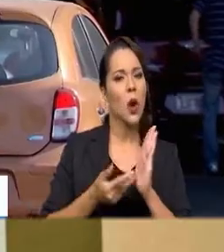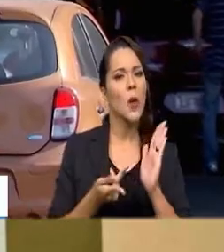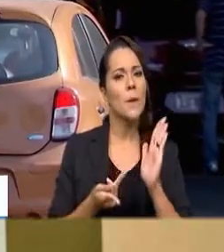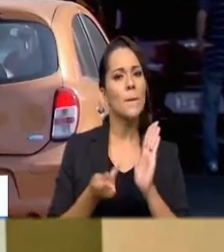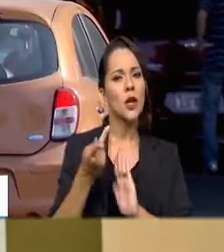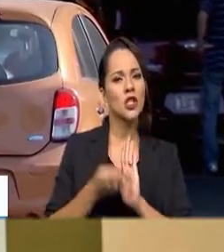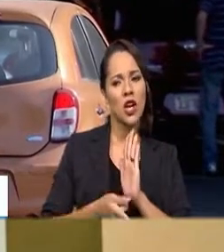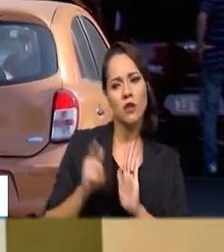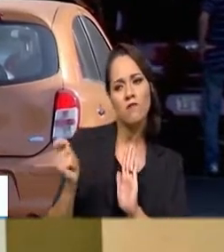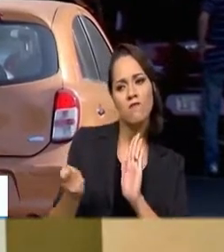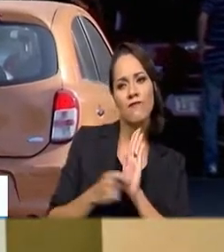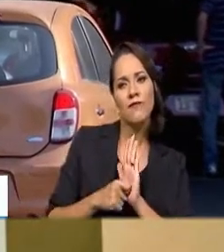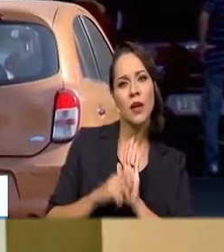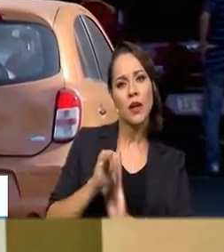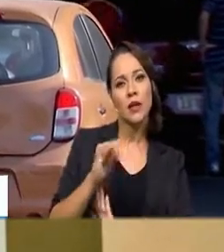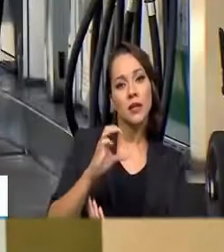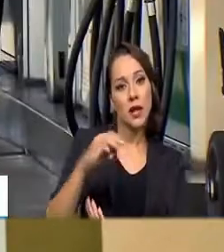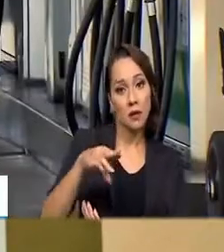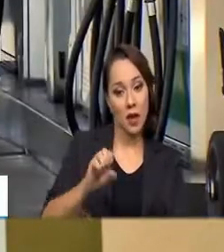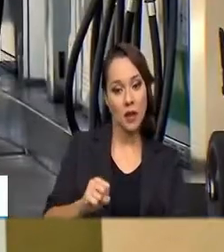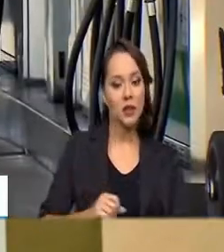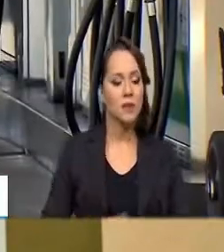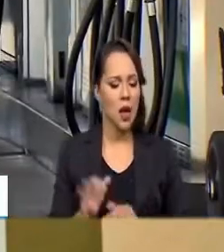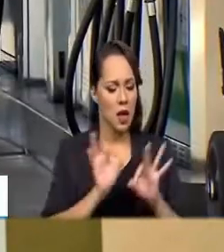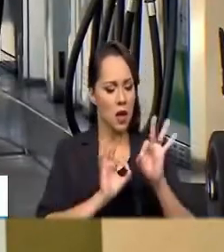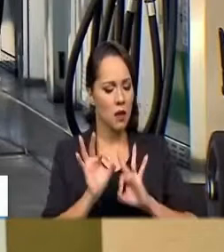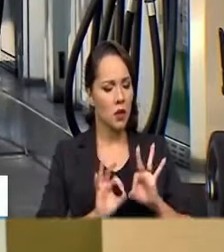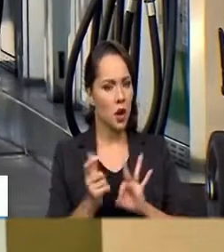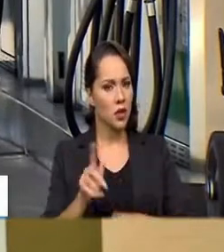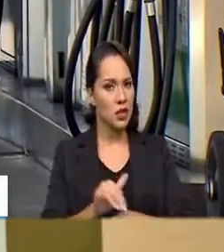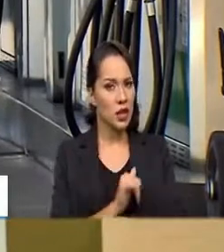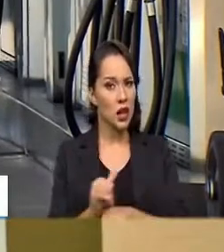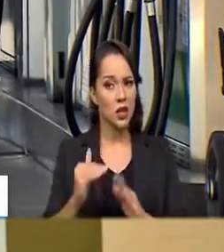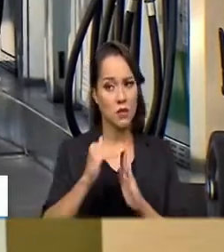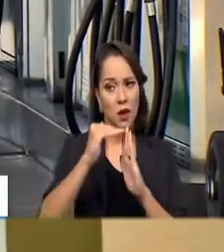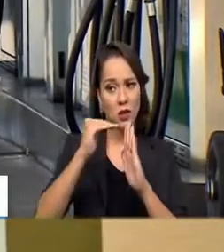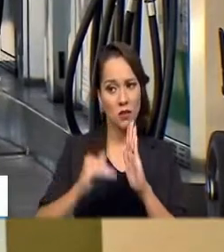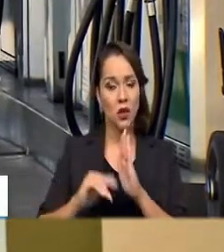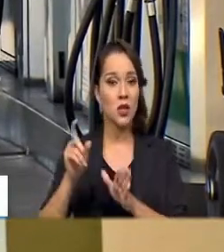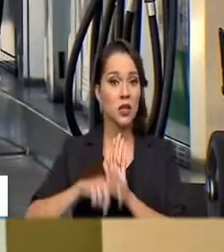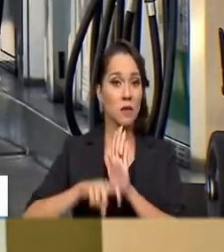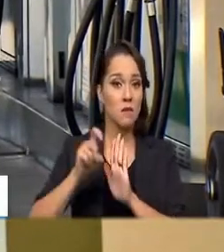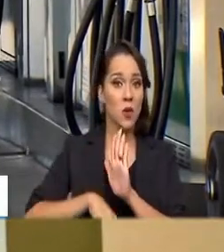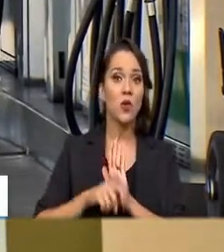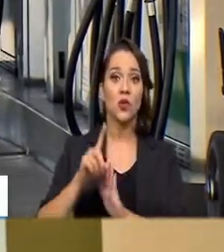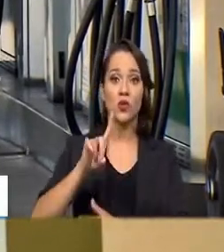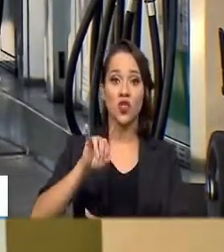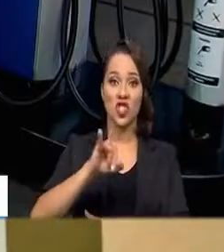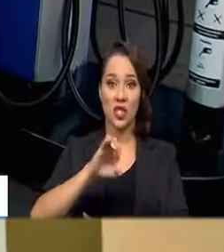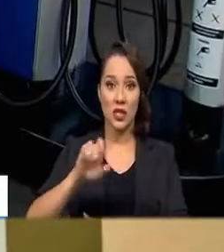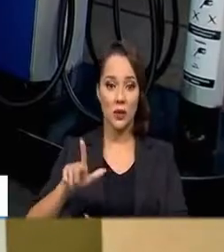E começamos o Tele Brasil Notícias falando sobre o governo federal que entregou